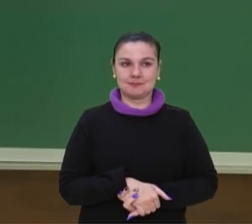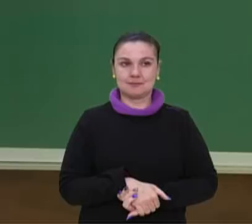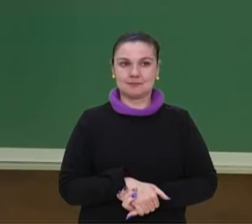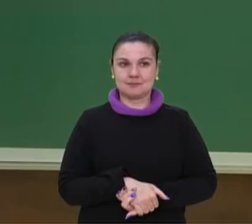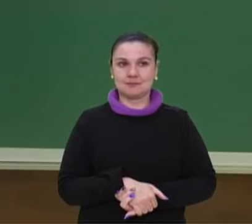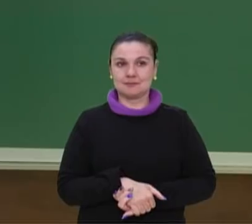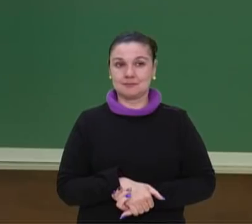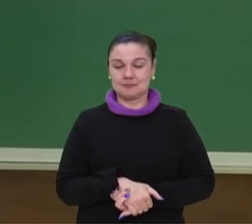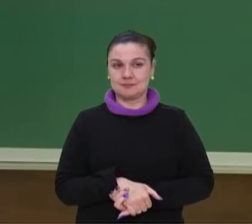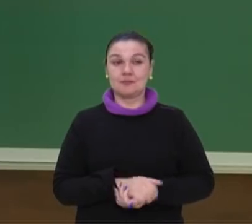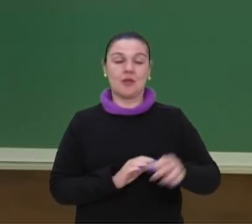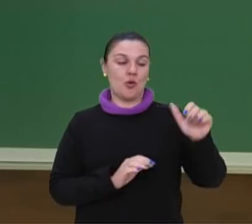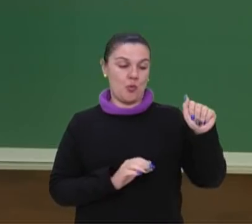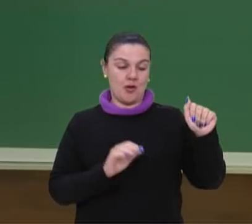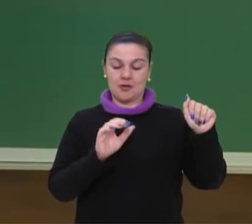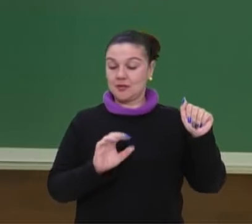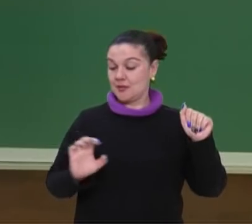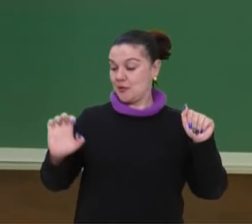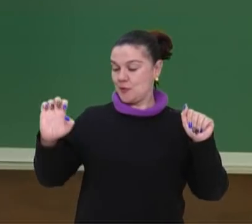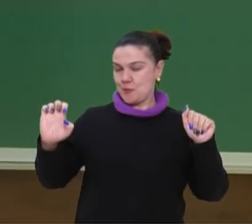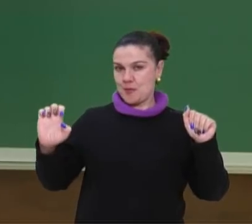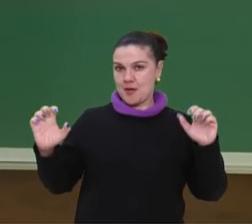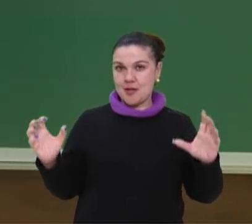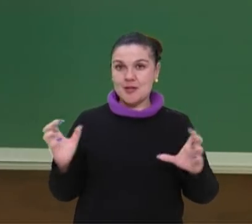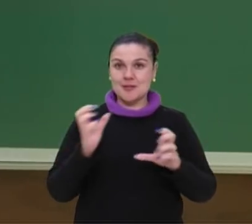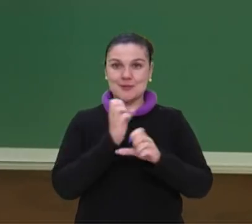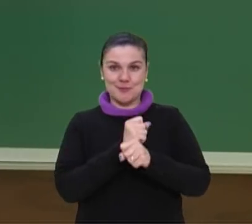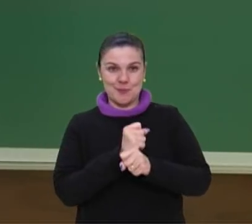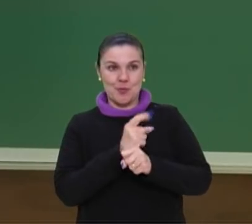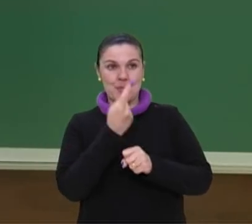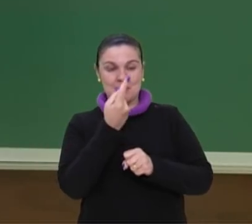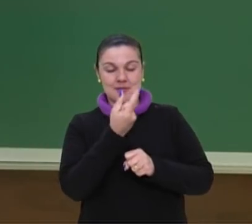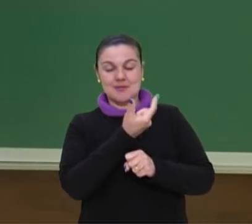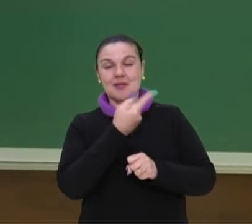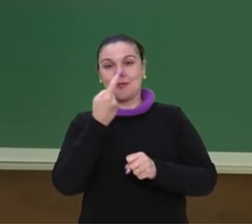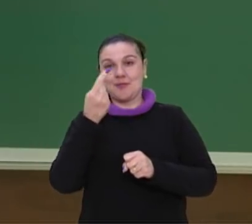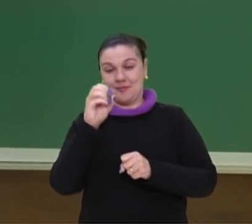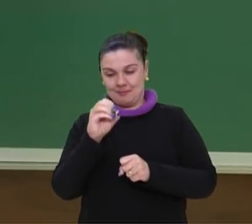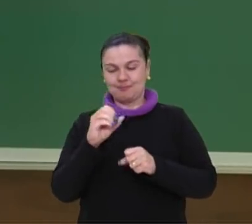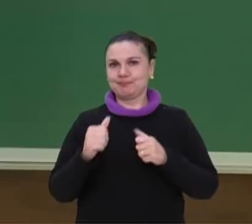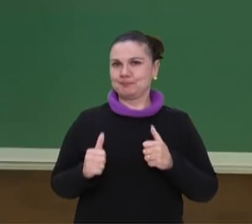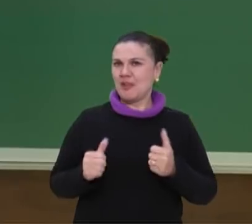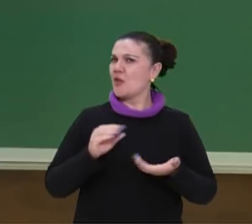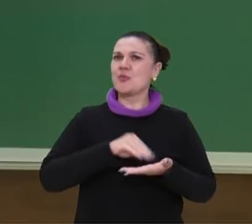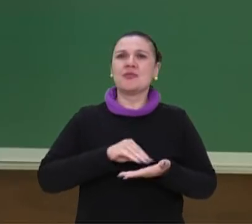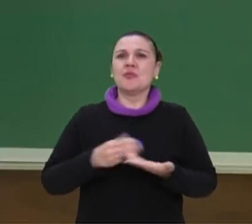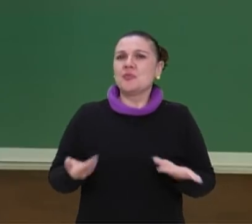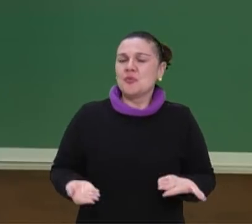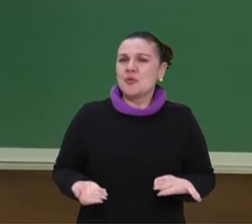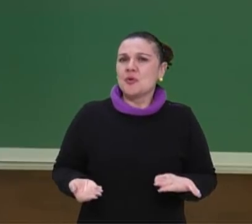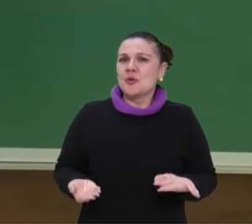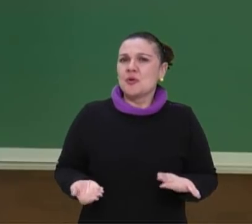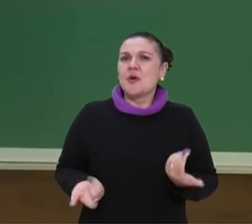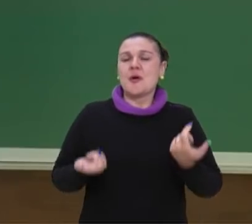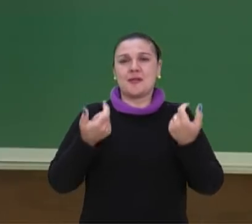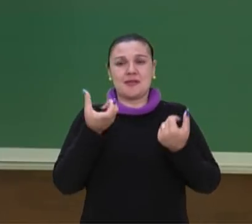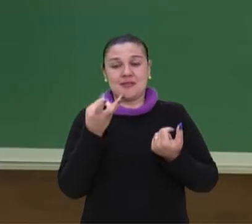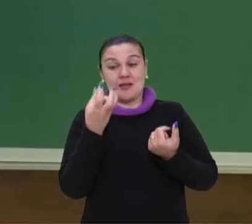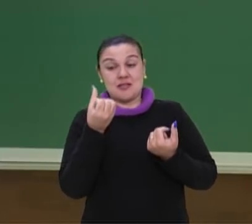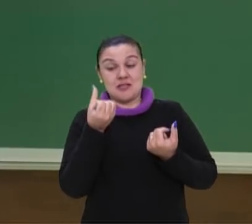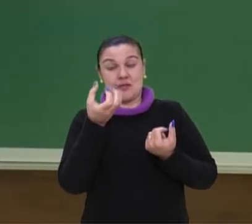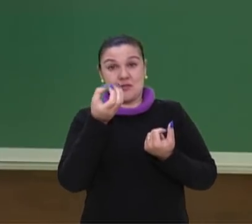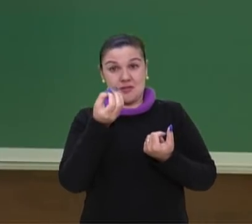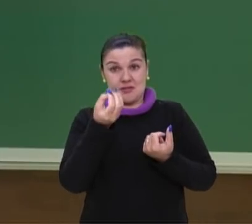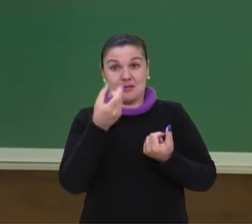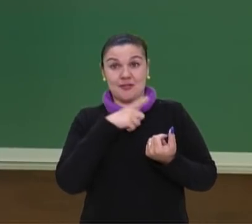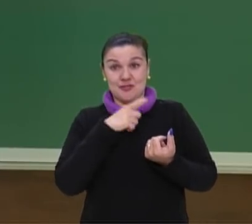sabemos que o ângulo A com o ângulo E, somando, vai dar 110, tá? É o que faltou, né? Nós tínhamos 360, a gente